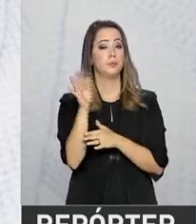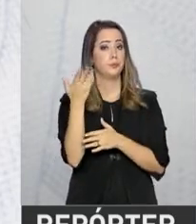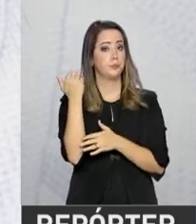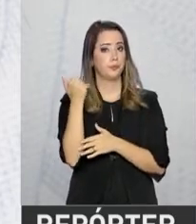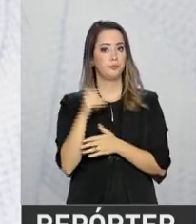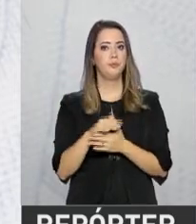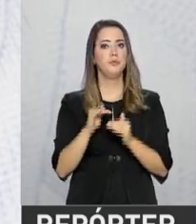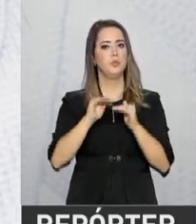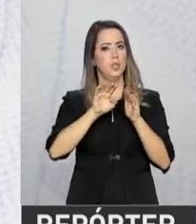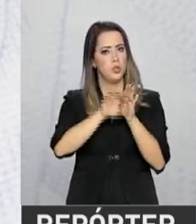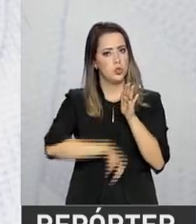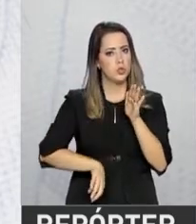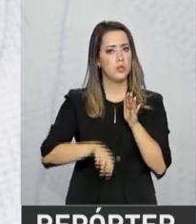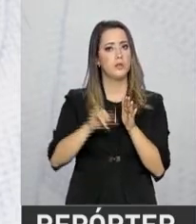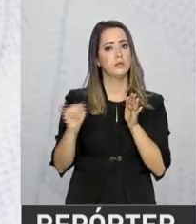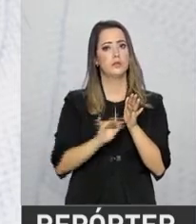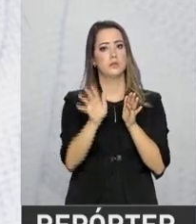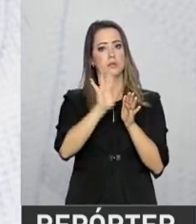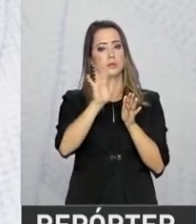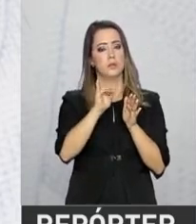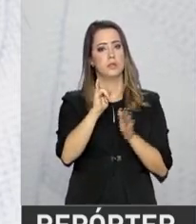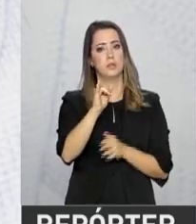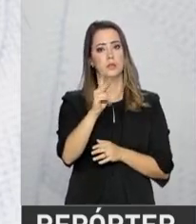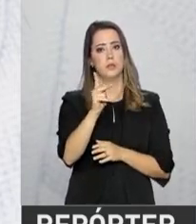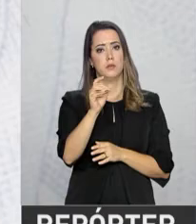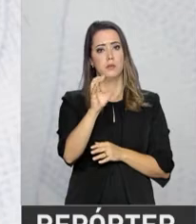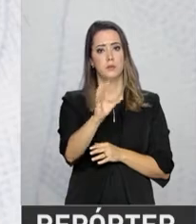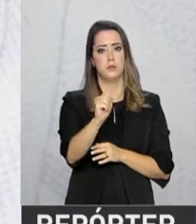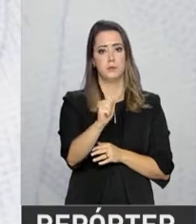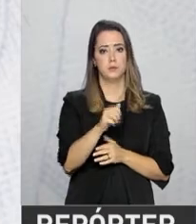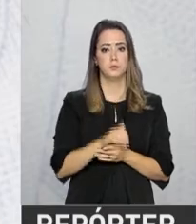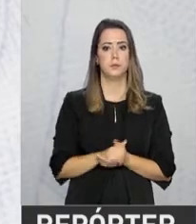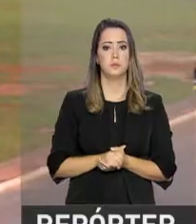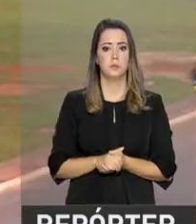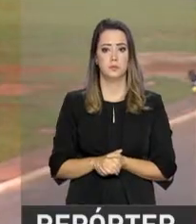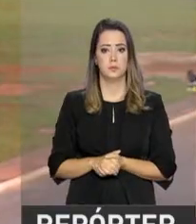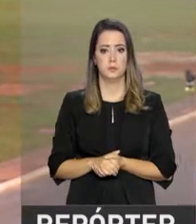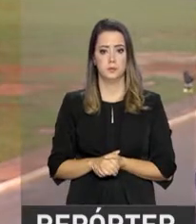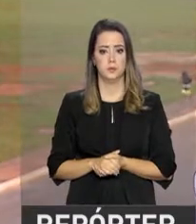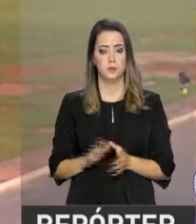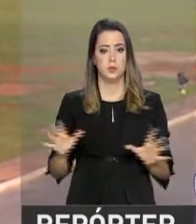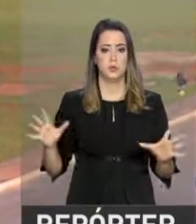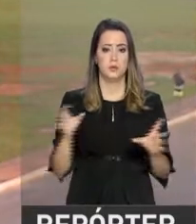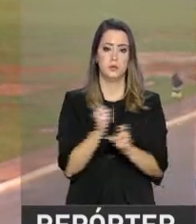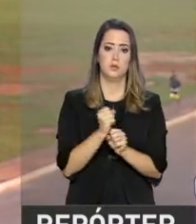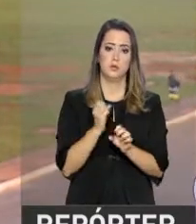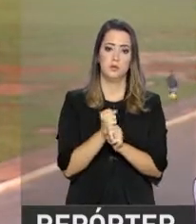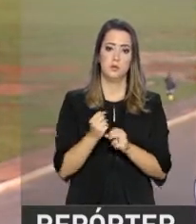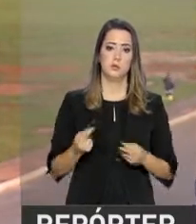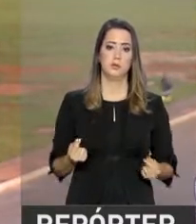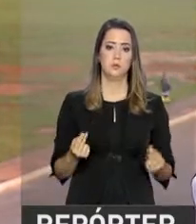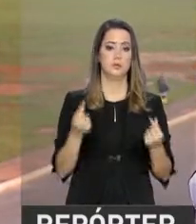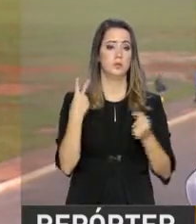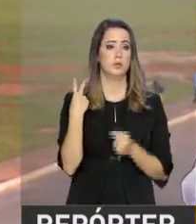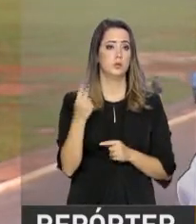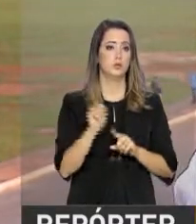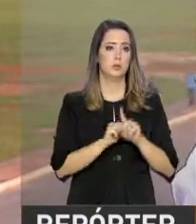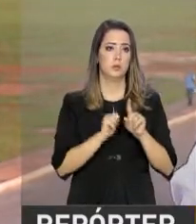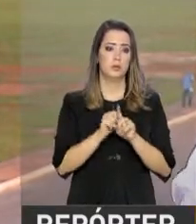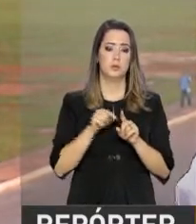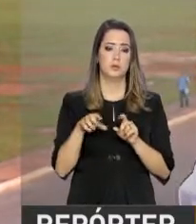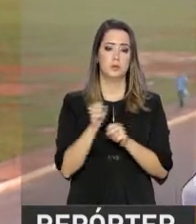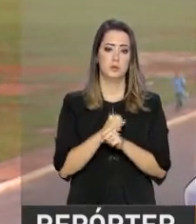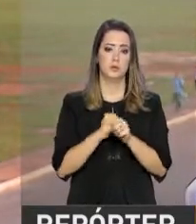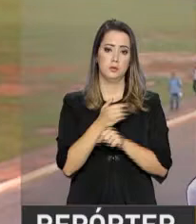inflação oficial pelo índice nacional de preços ao consumidor amplo o ipc-a somados os valores dos dois primeiros meses deste ano